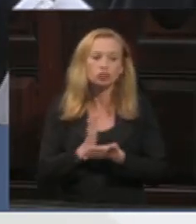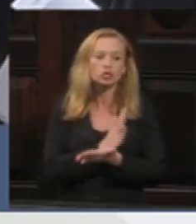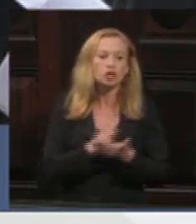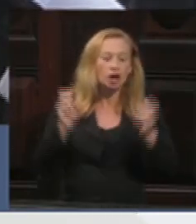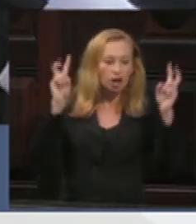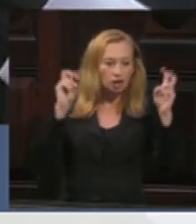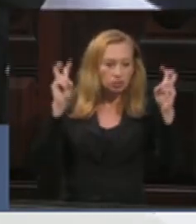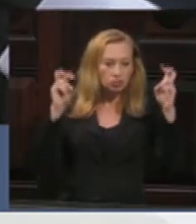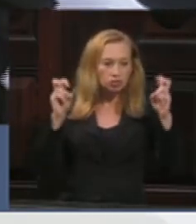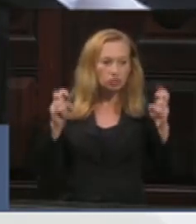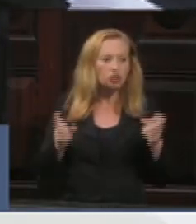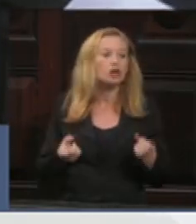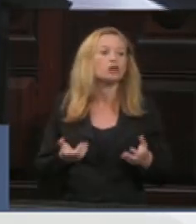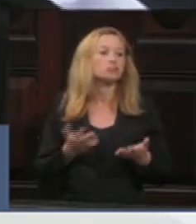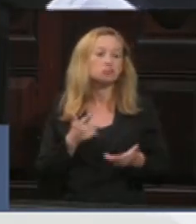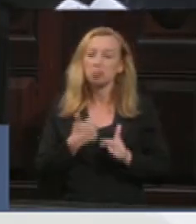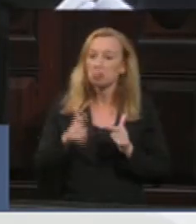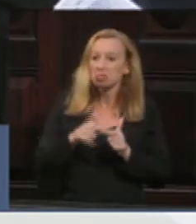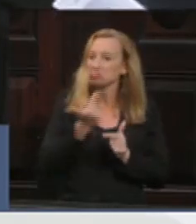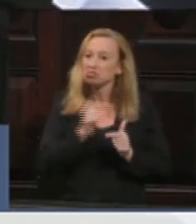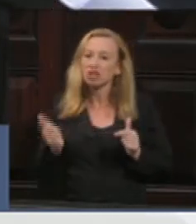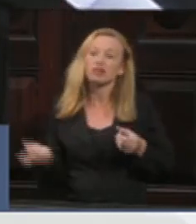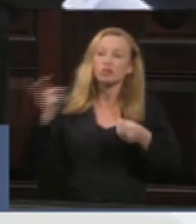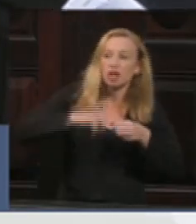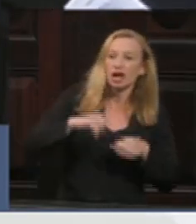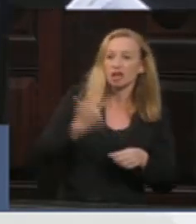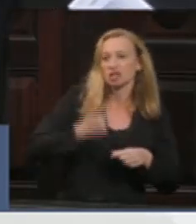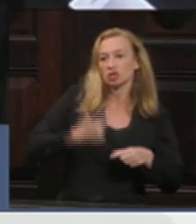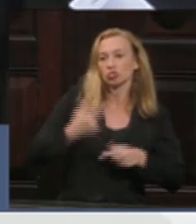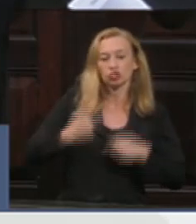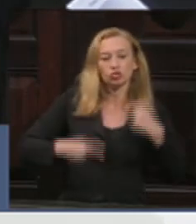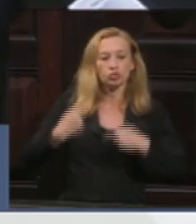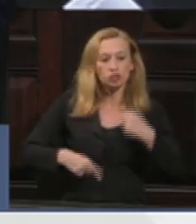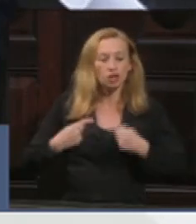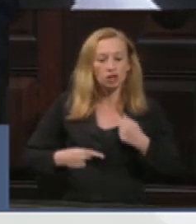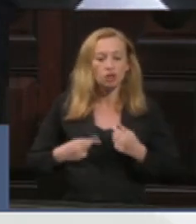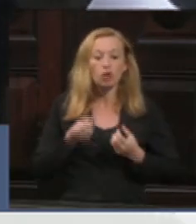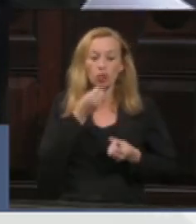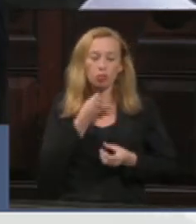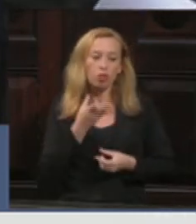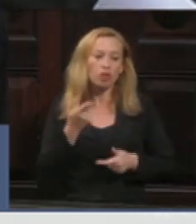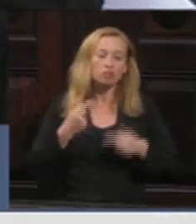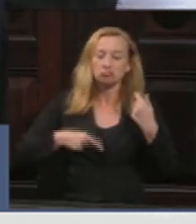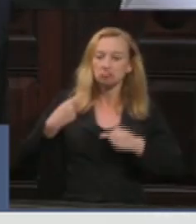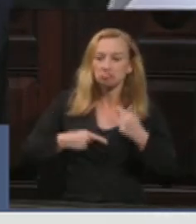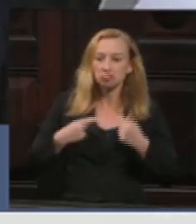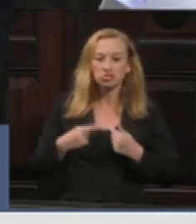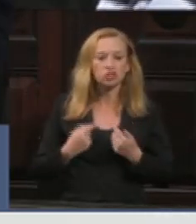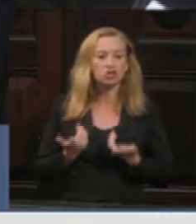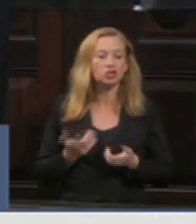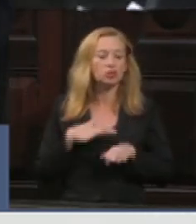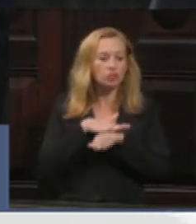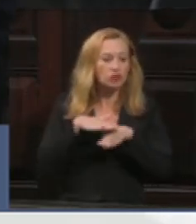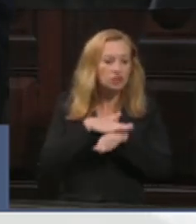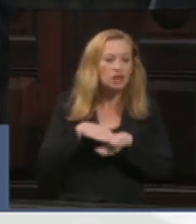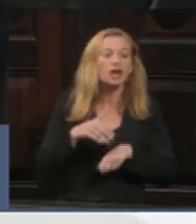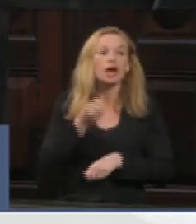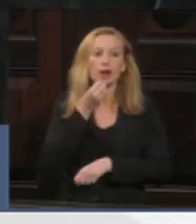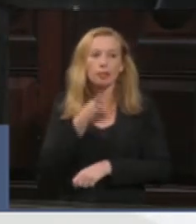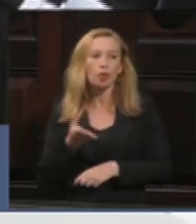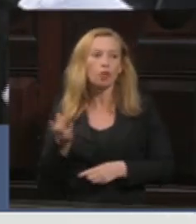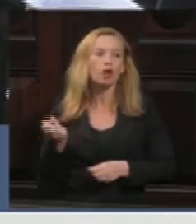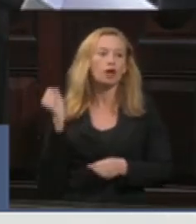projeto voltará em segunda discussão. Nossa ideia é construir algo de maneira dialogada. Portanto, foi importante aprová-lo em primeira aqui